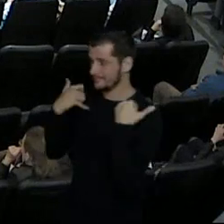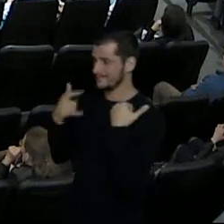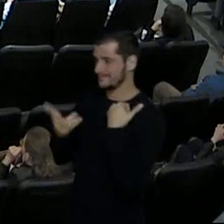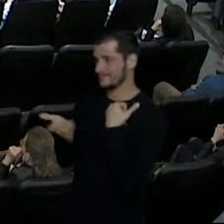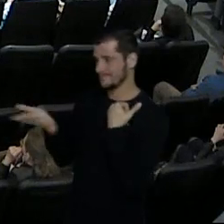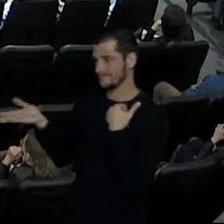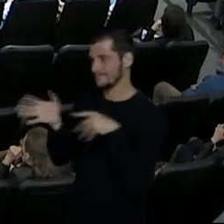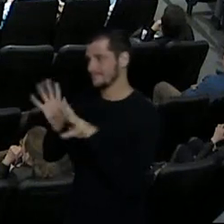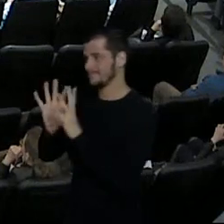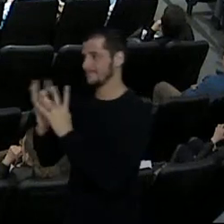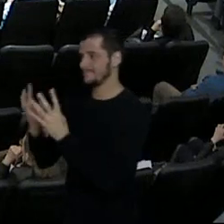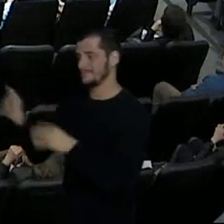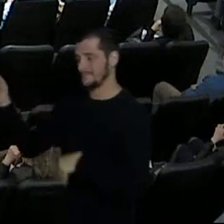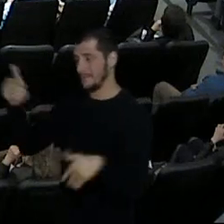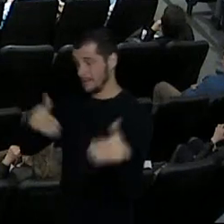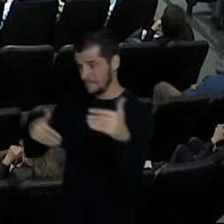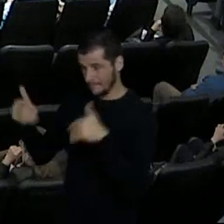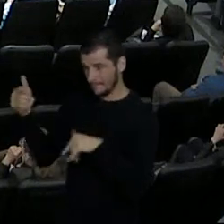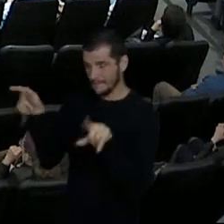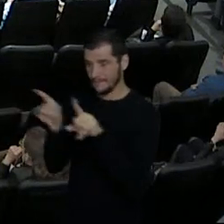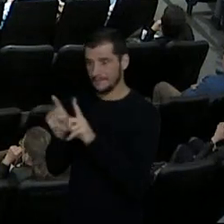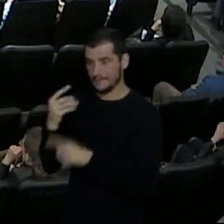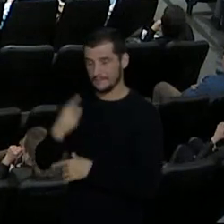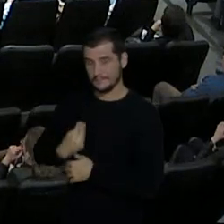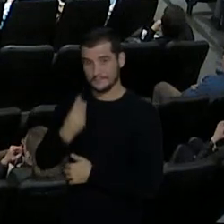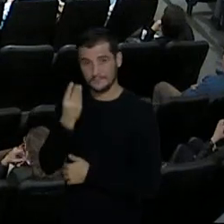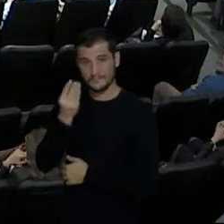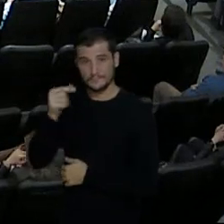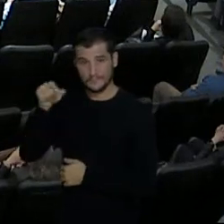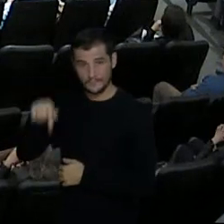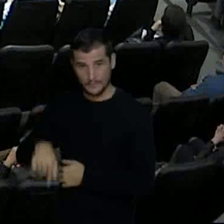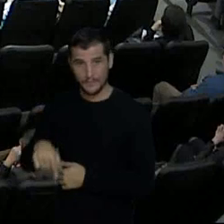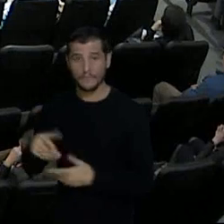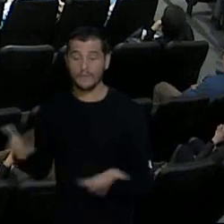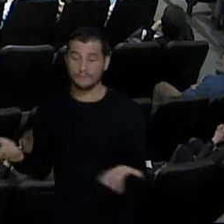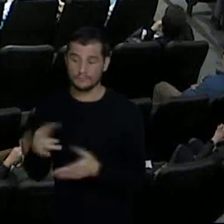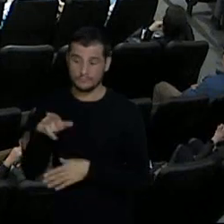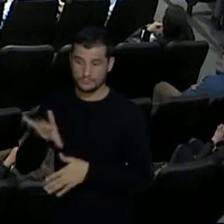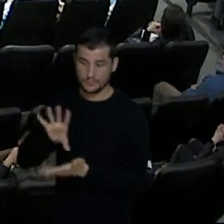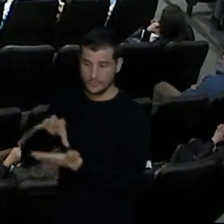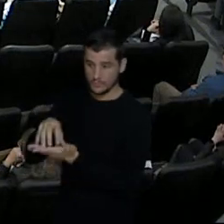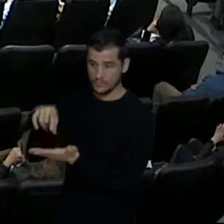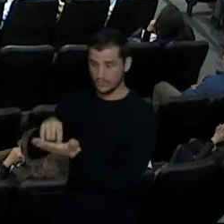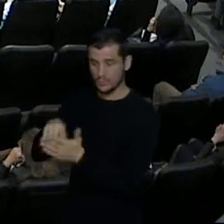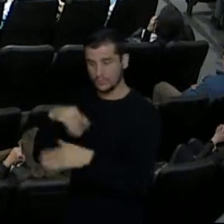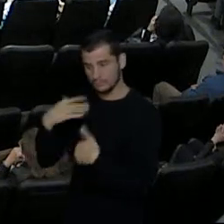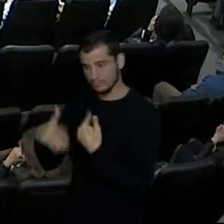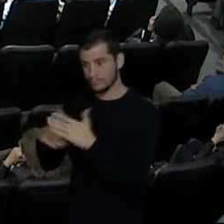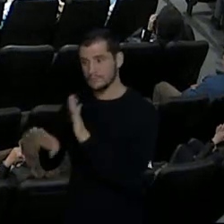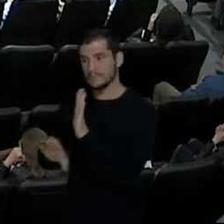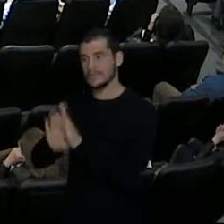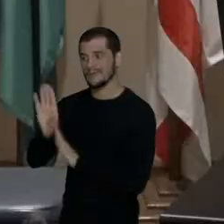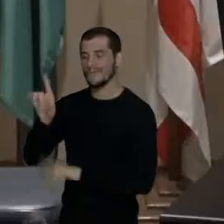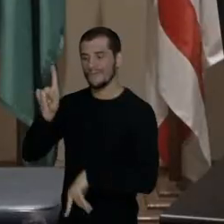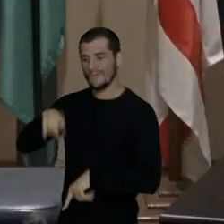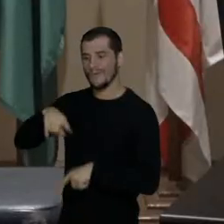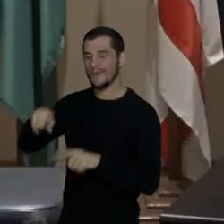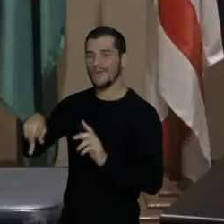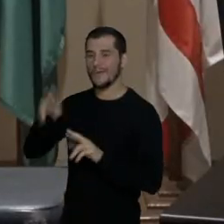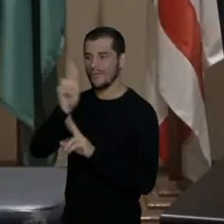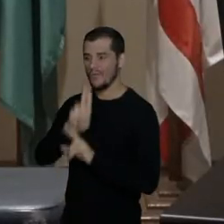equipe e dizendo que o núcleo desenvolver Como faz parte da UF que dentro do Hospital Universitário que é gido pela